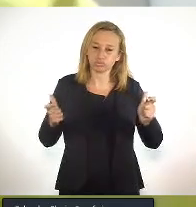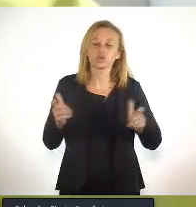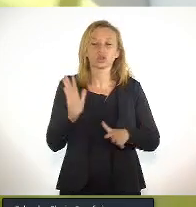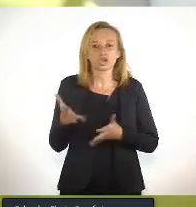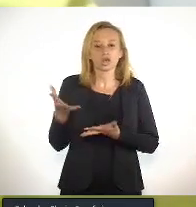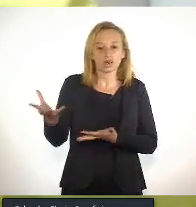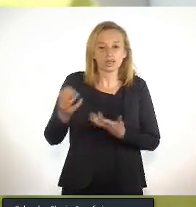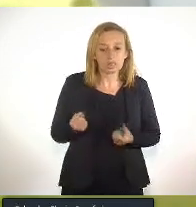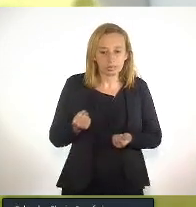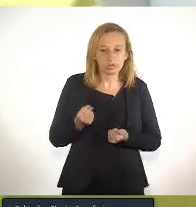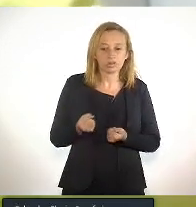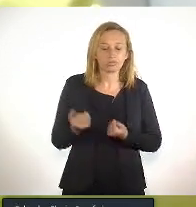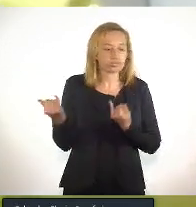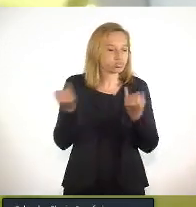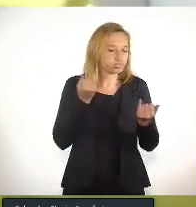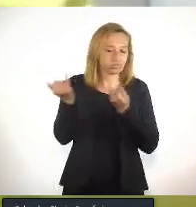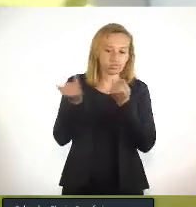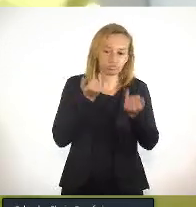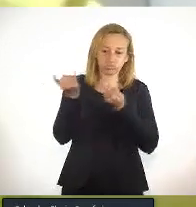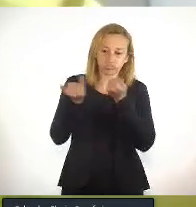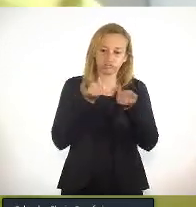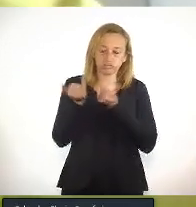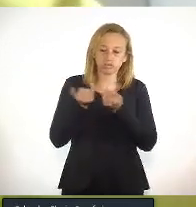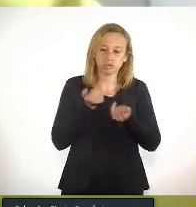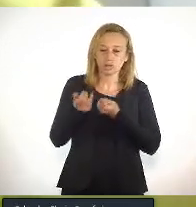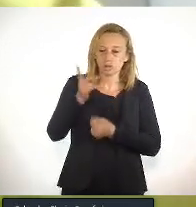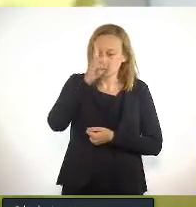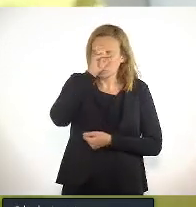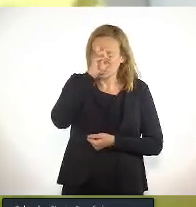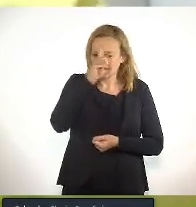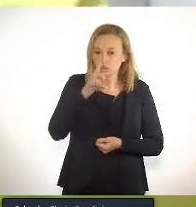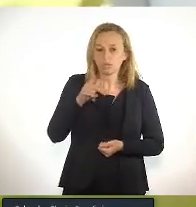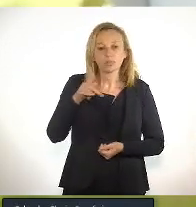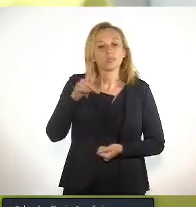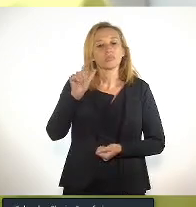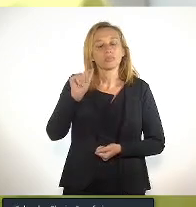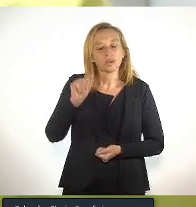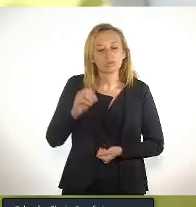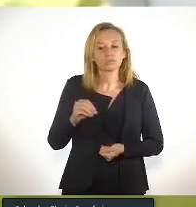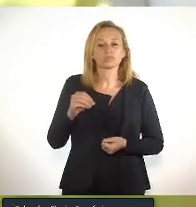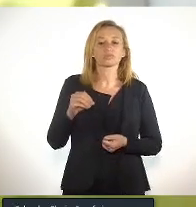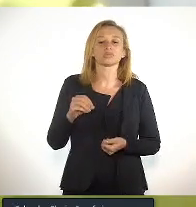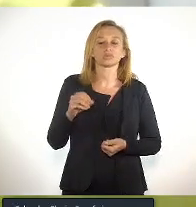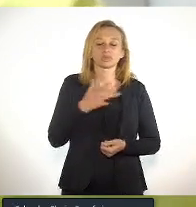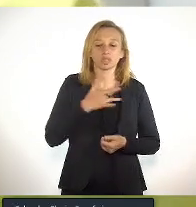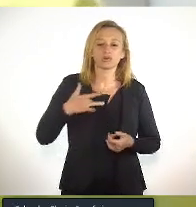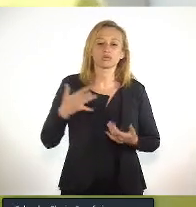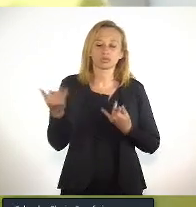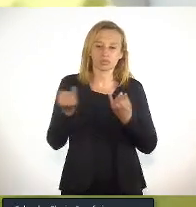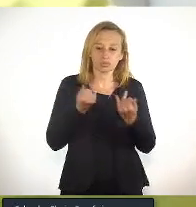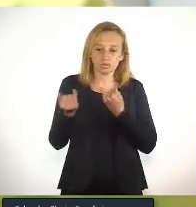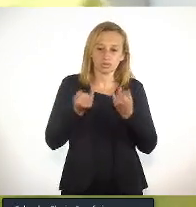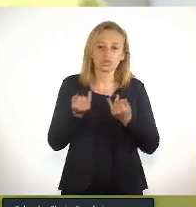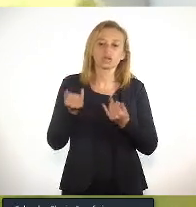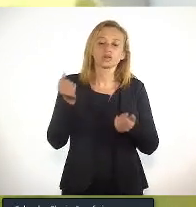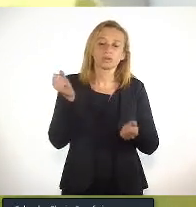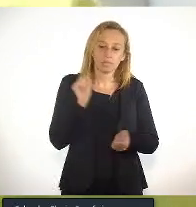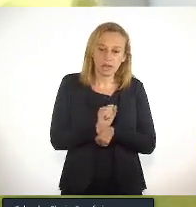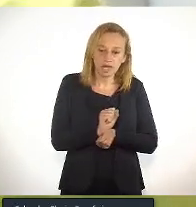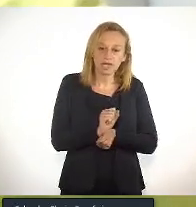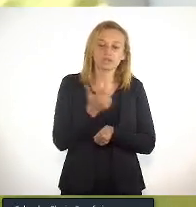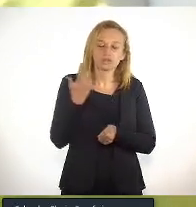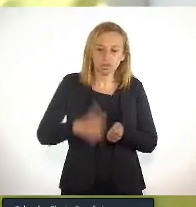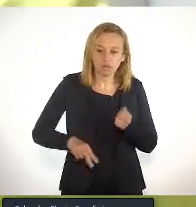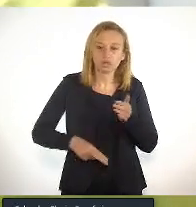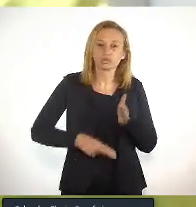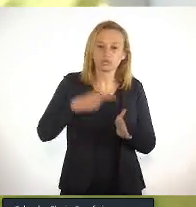notas oficiais de vários hospitais, de planos de saúde, informando que suspenderam novamente cirurgias eletivas,